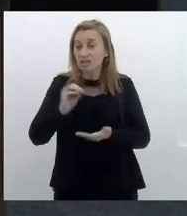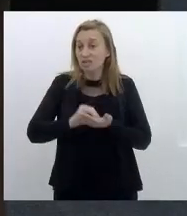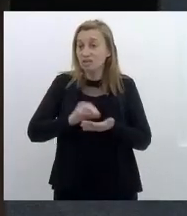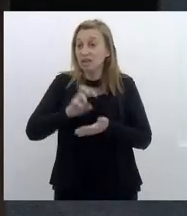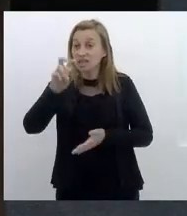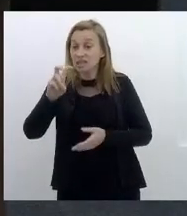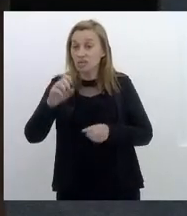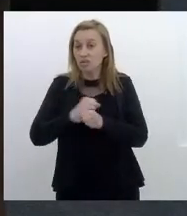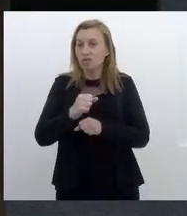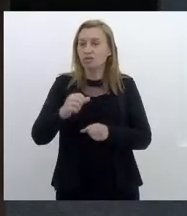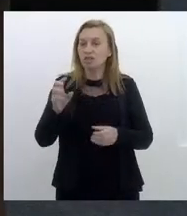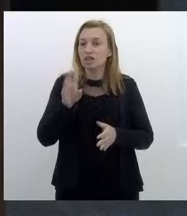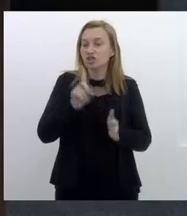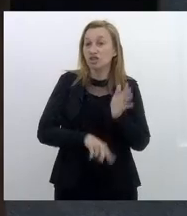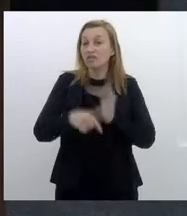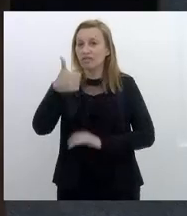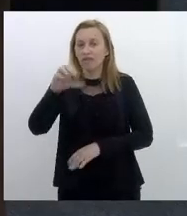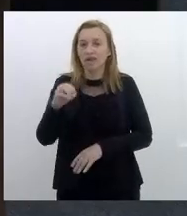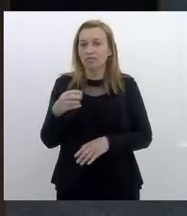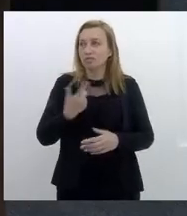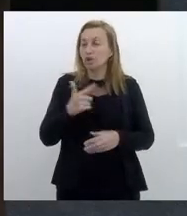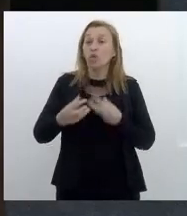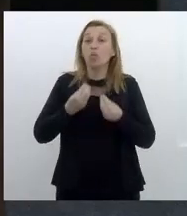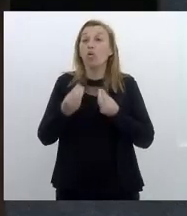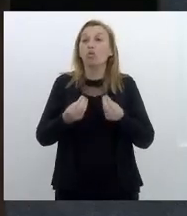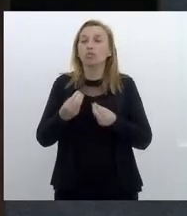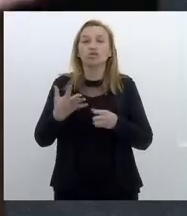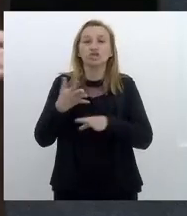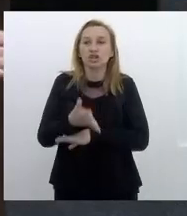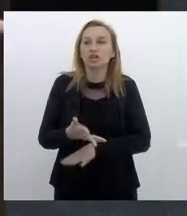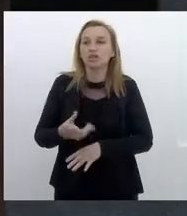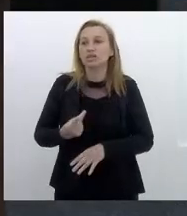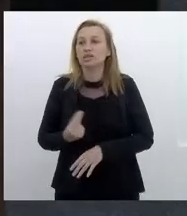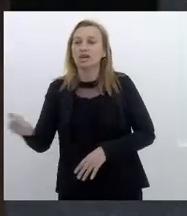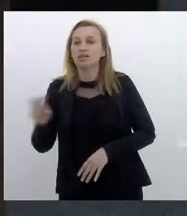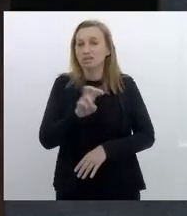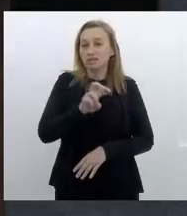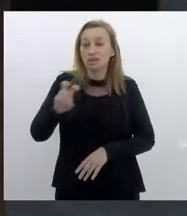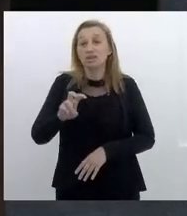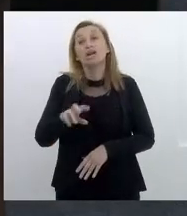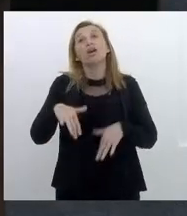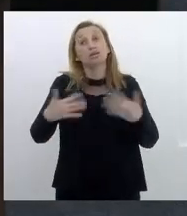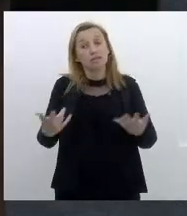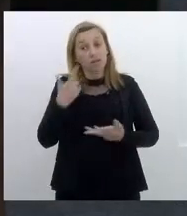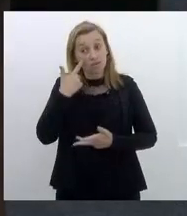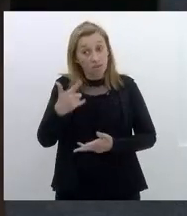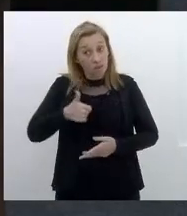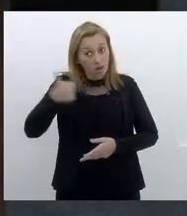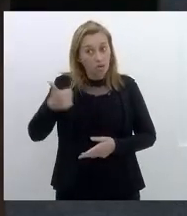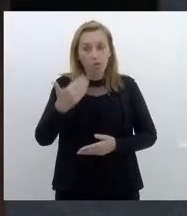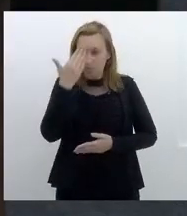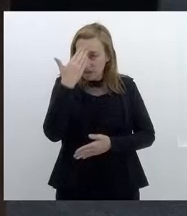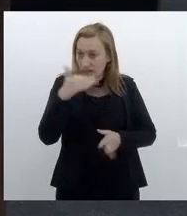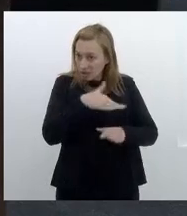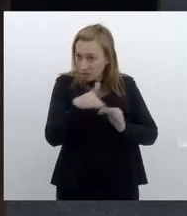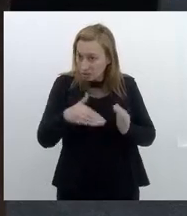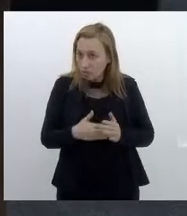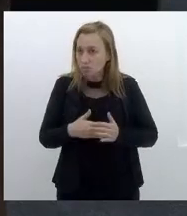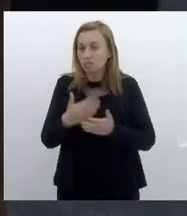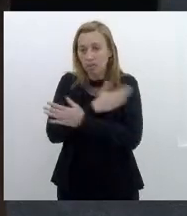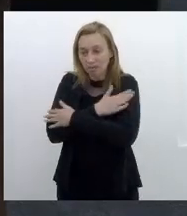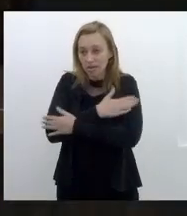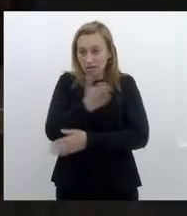cinco anos hoje para mim eu vou ter que tirar 10 então eu não vou alcançar isso nunca vou sair para 55 Então a gente tem que rever Muito obrigado a todos